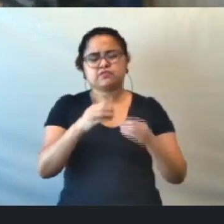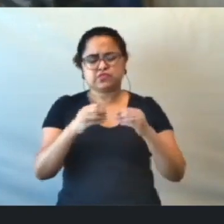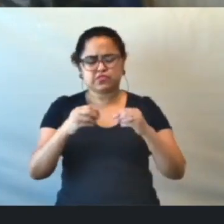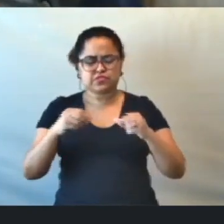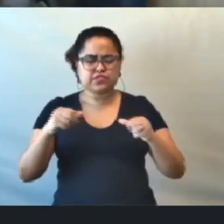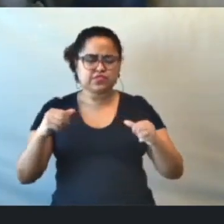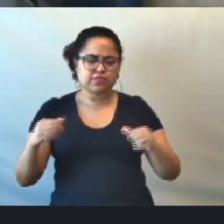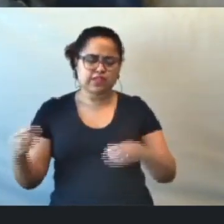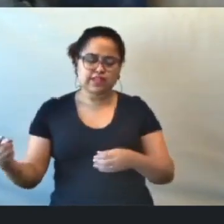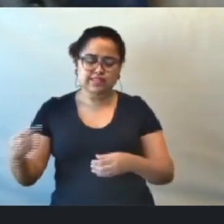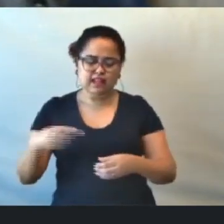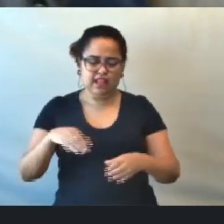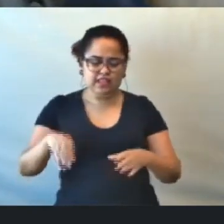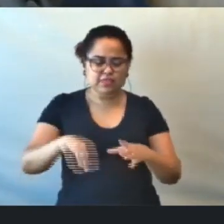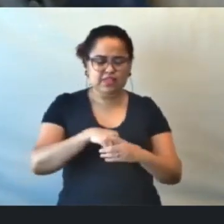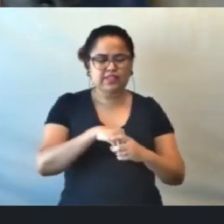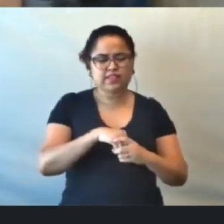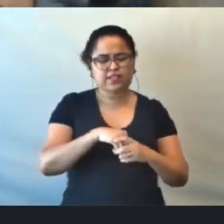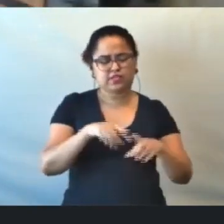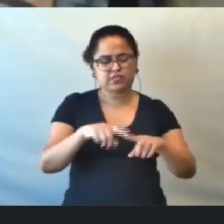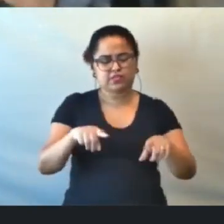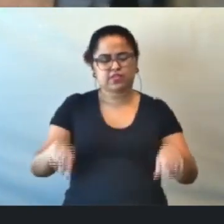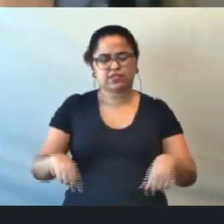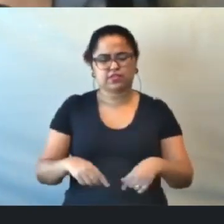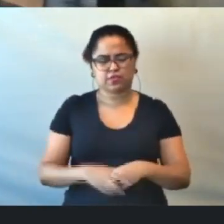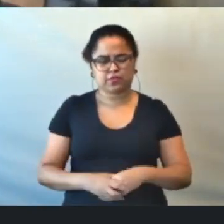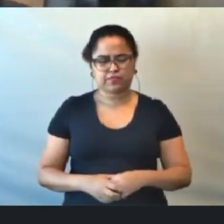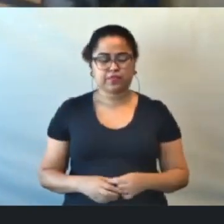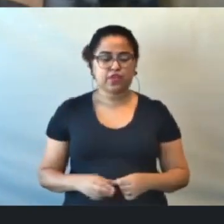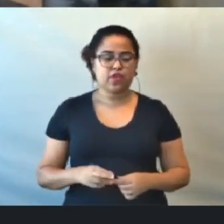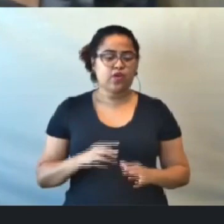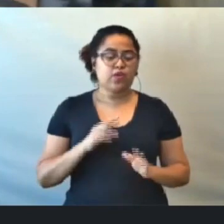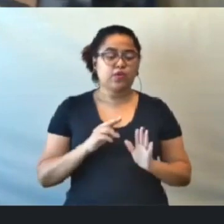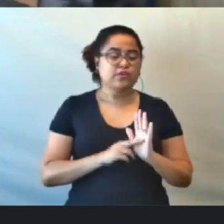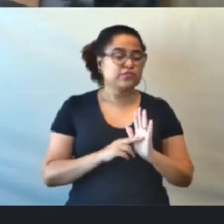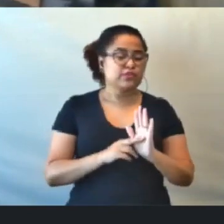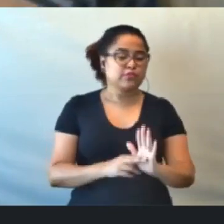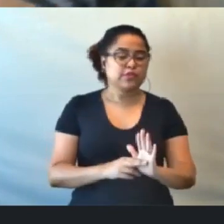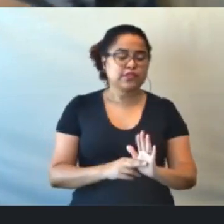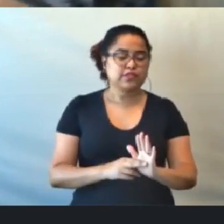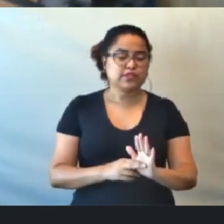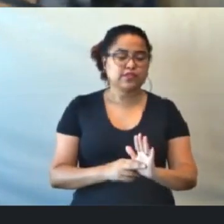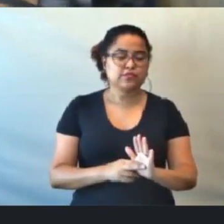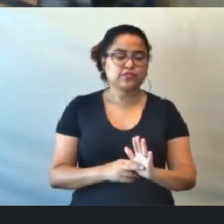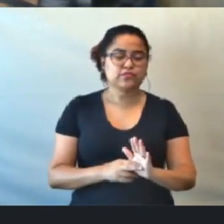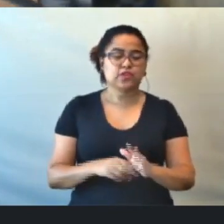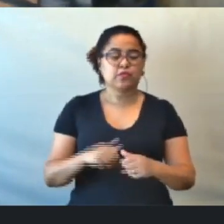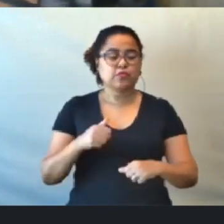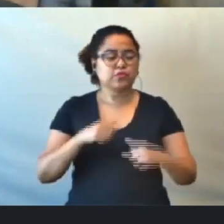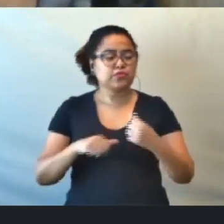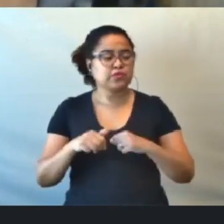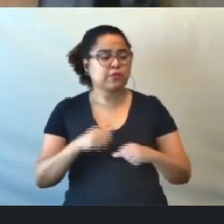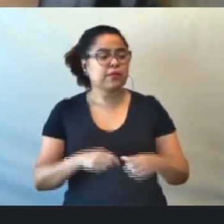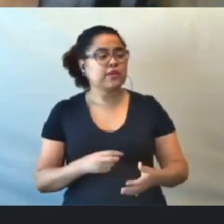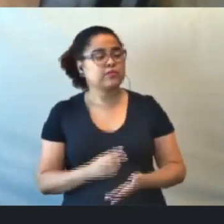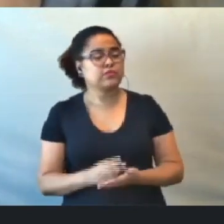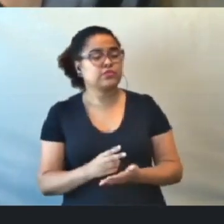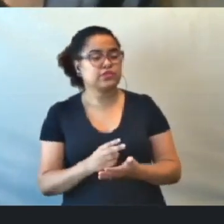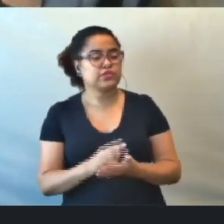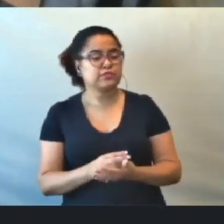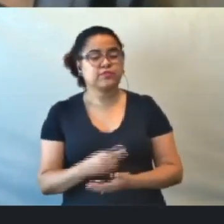a recomendação que nós fazemos é um monitoramento contínuo, pelo menos dos dois principais